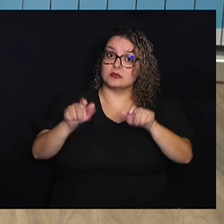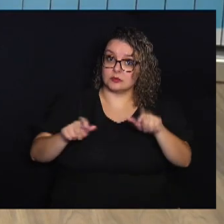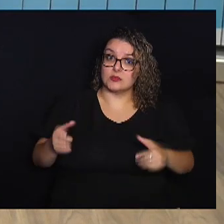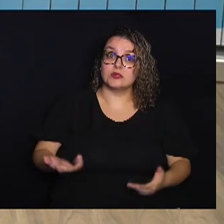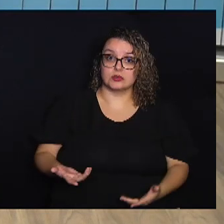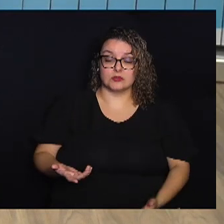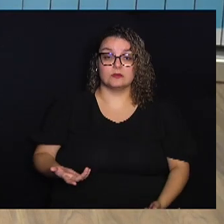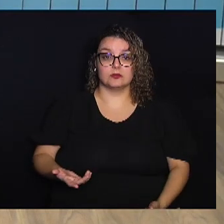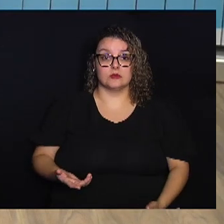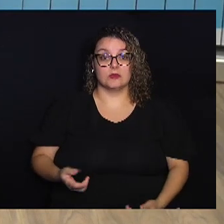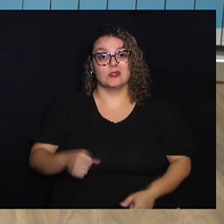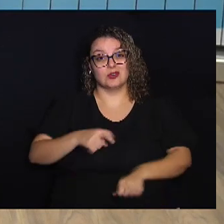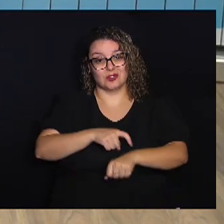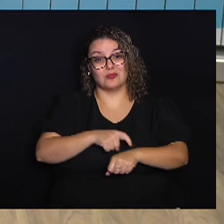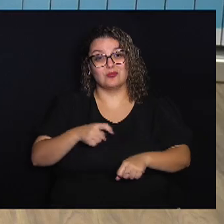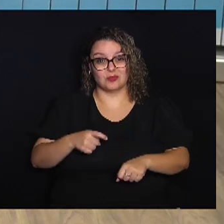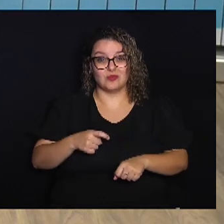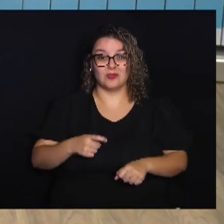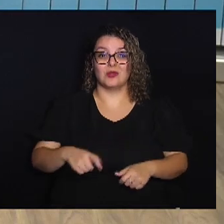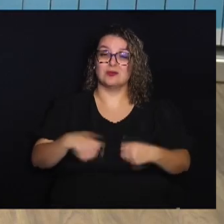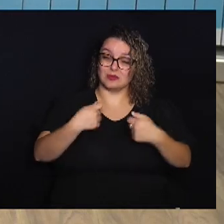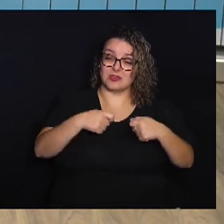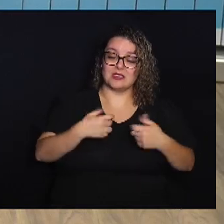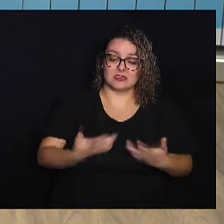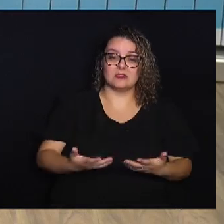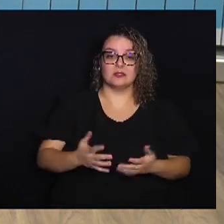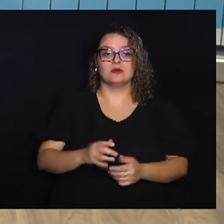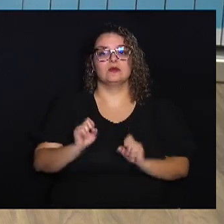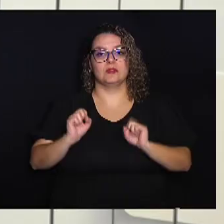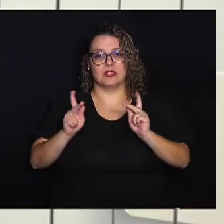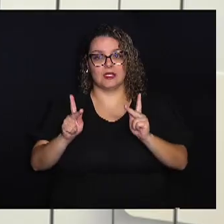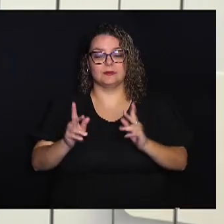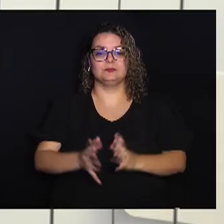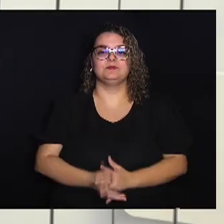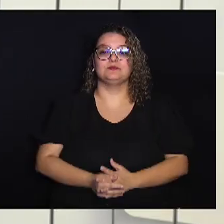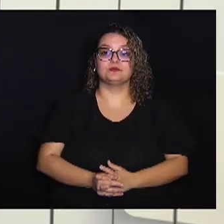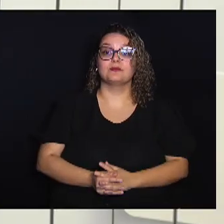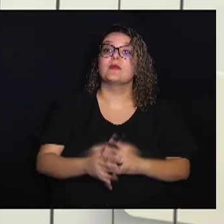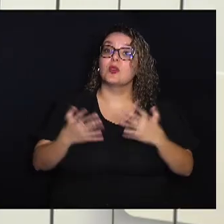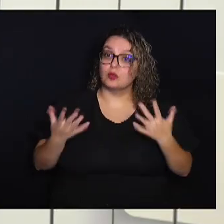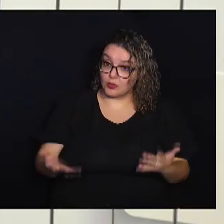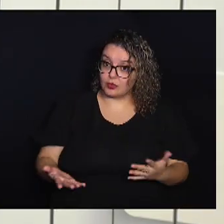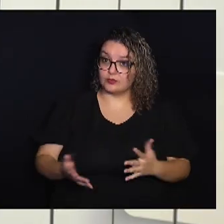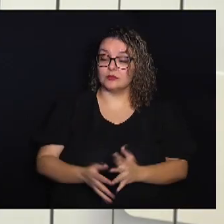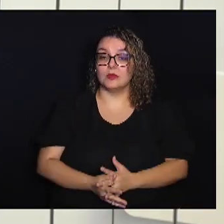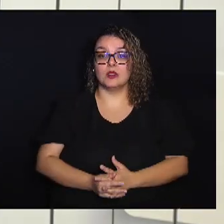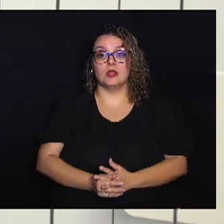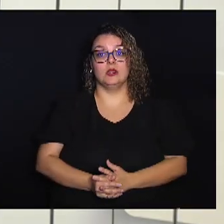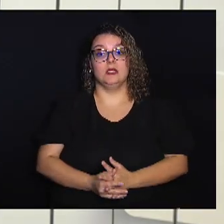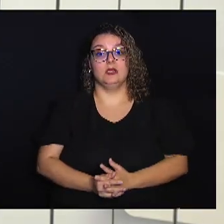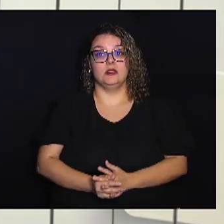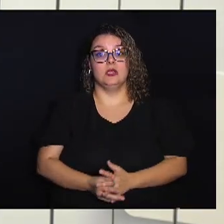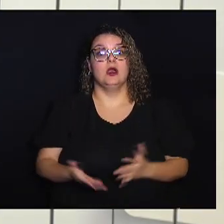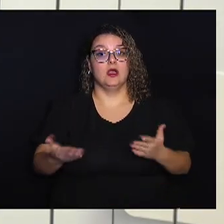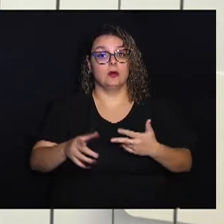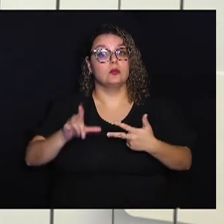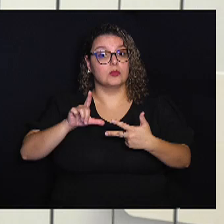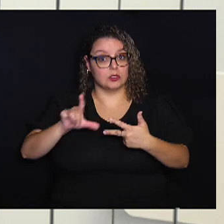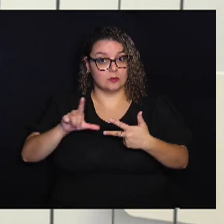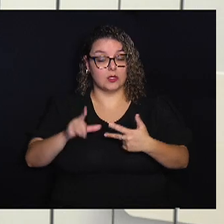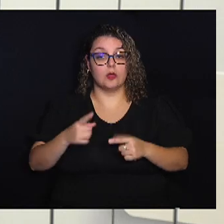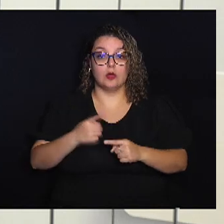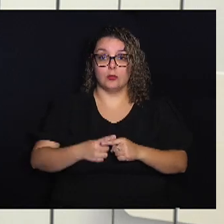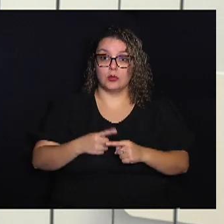que estão em situação, que estão necessitando então, tá certo? Bom, a gente vai agora com as notícias do Legislativo, porque